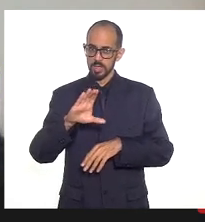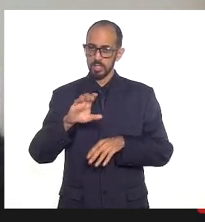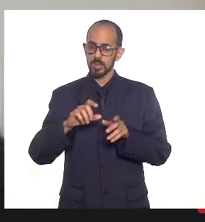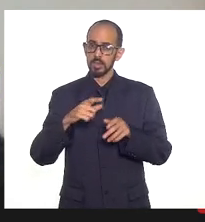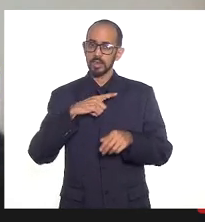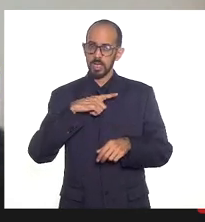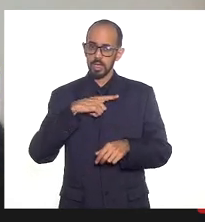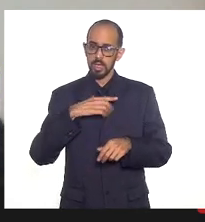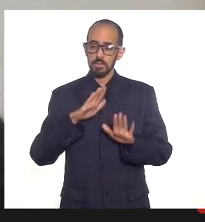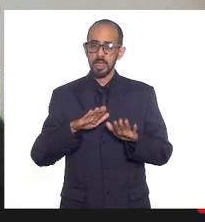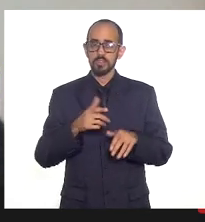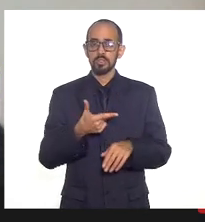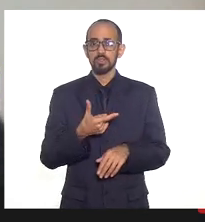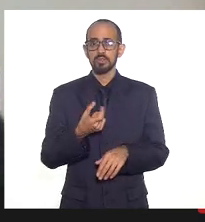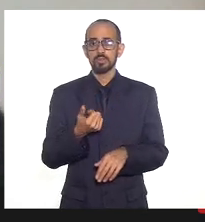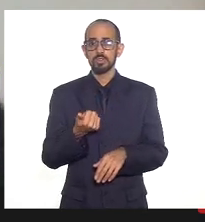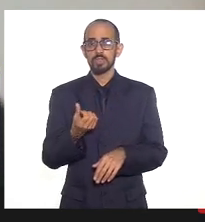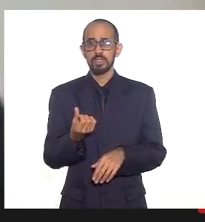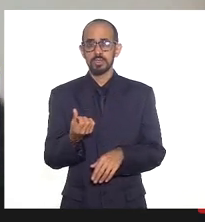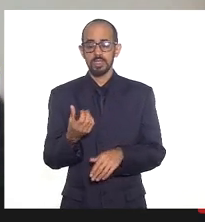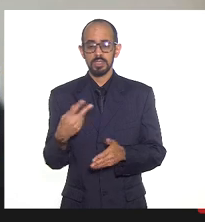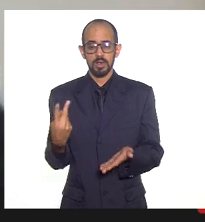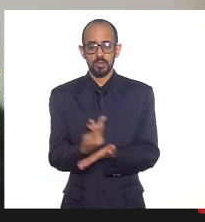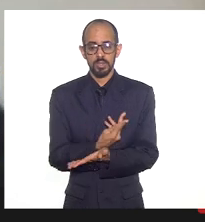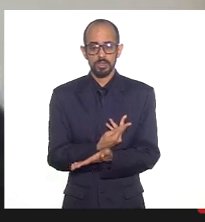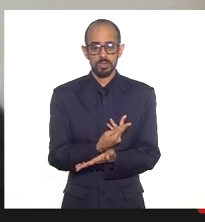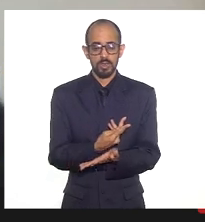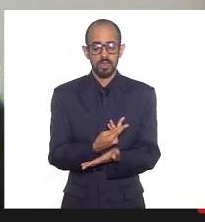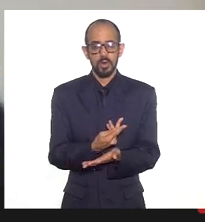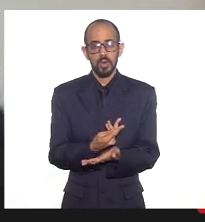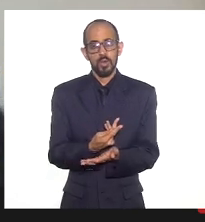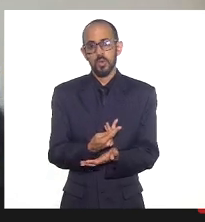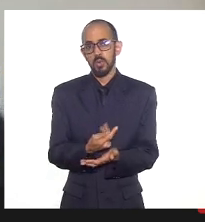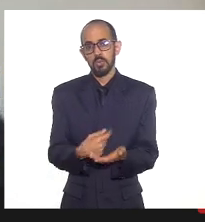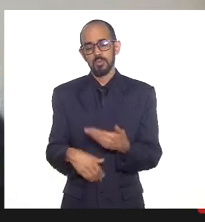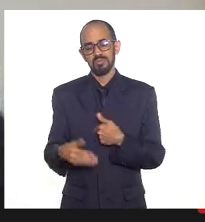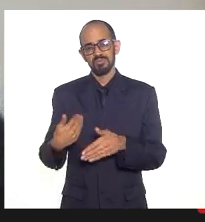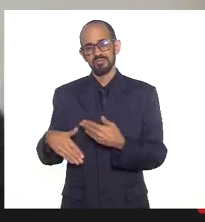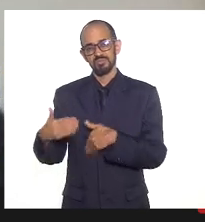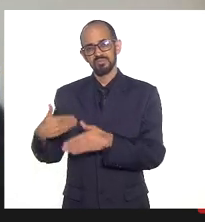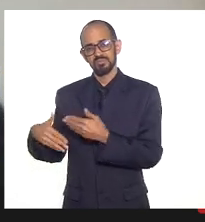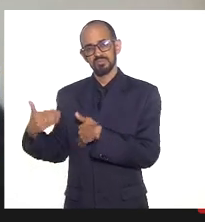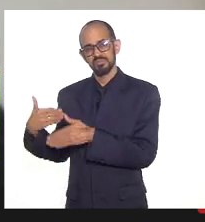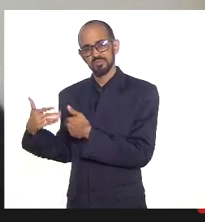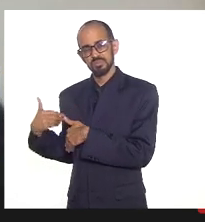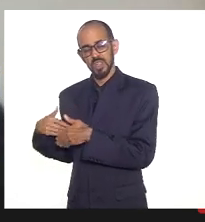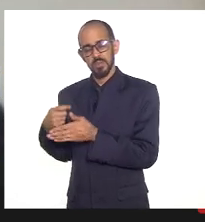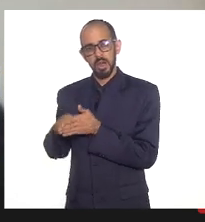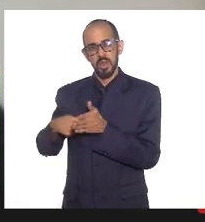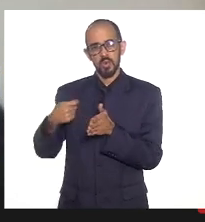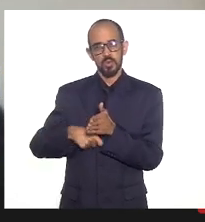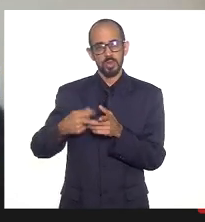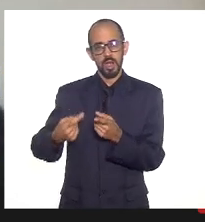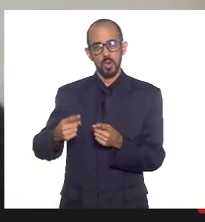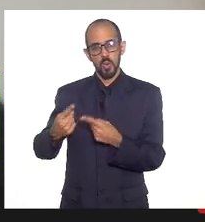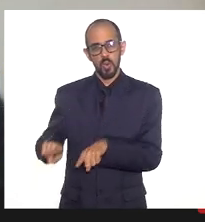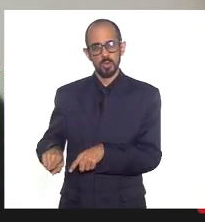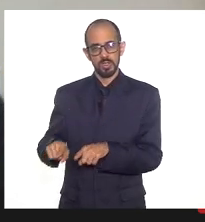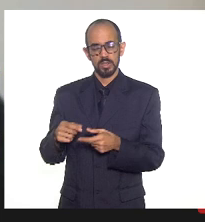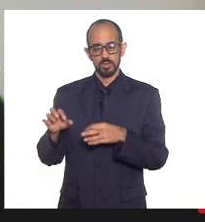desde 2016, desde o impeachment, a gente vem passando por um retrocesso muito grande, uma luta contra esse projeto